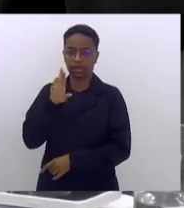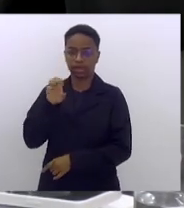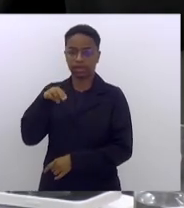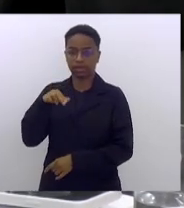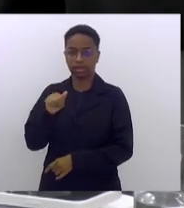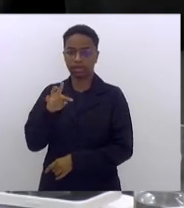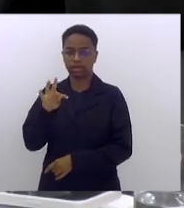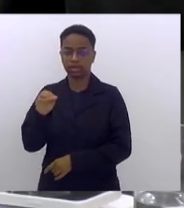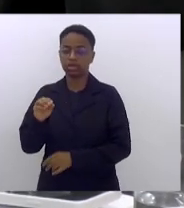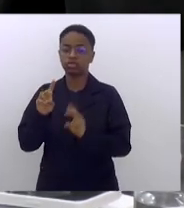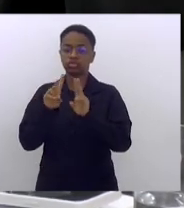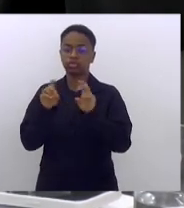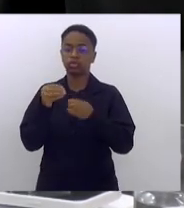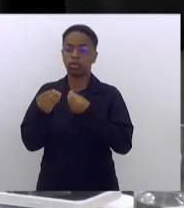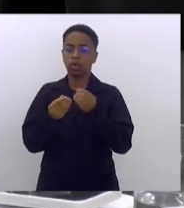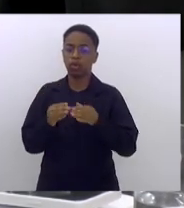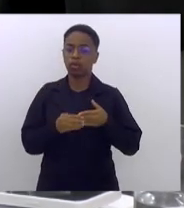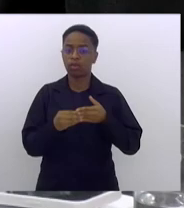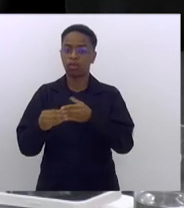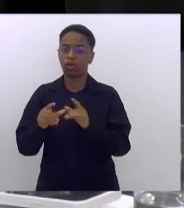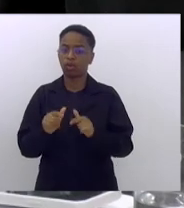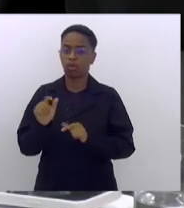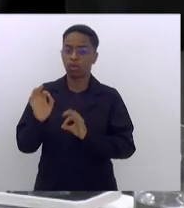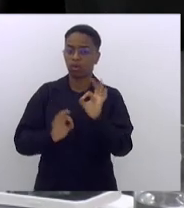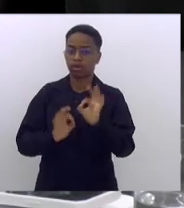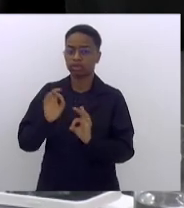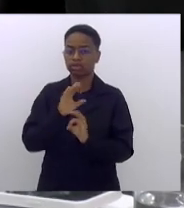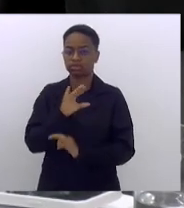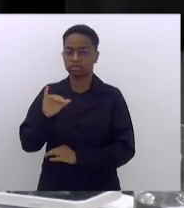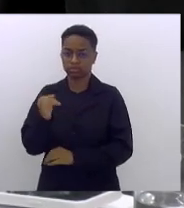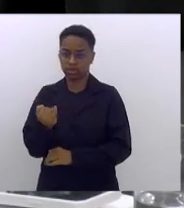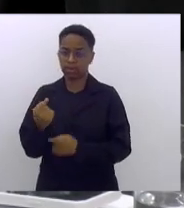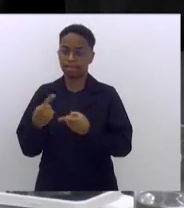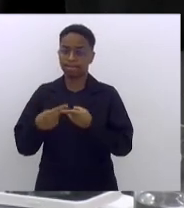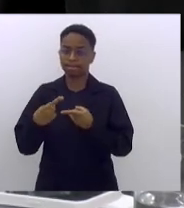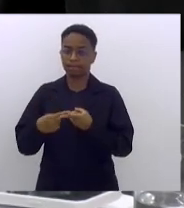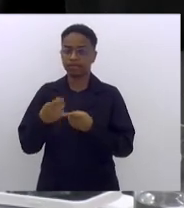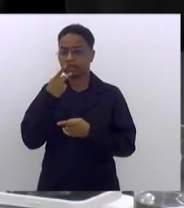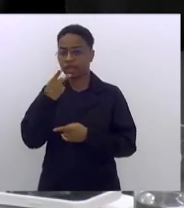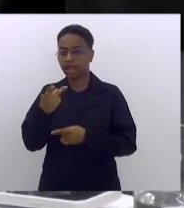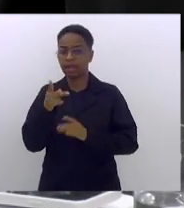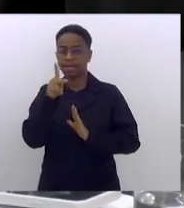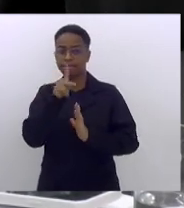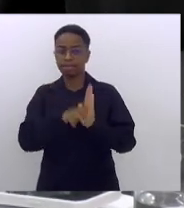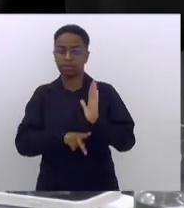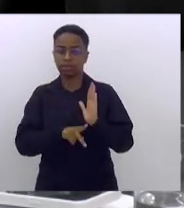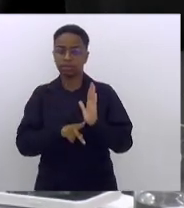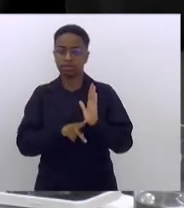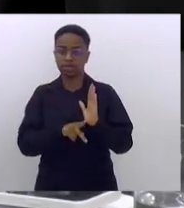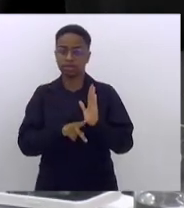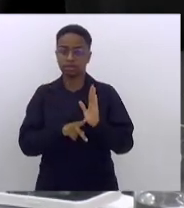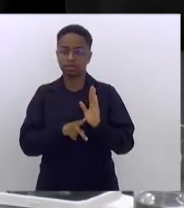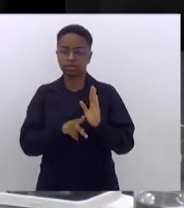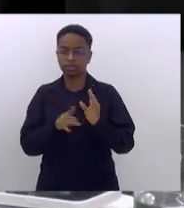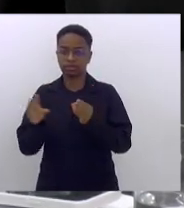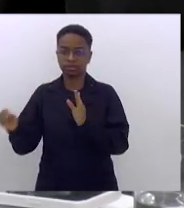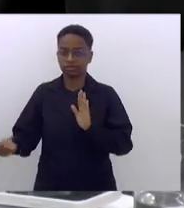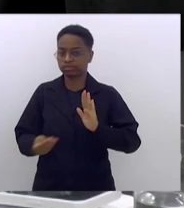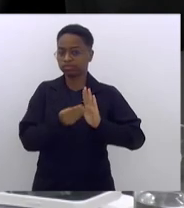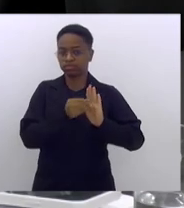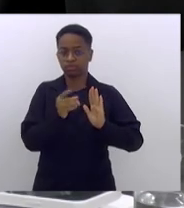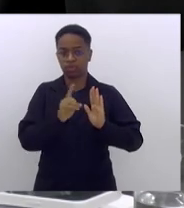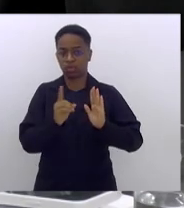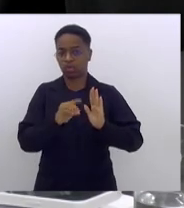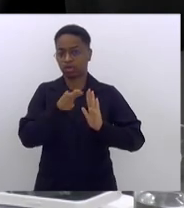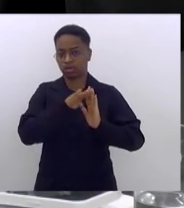sobre a condução da CCJ, dizendo que os projetos não têm vindo à pauta projetos